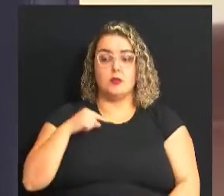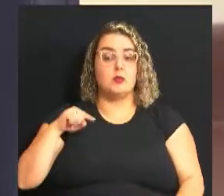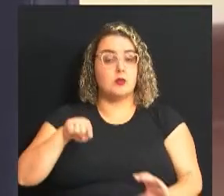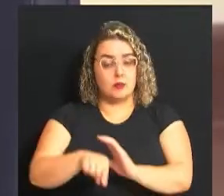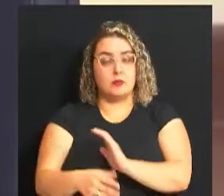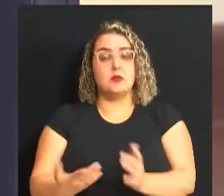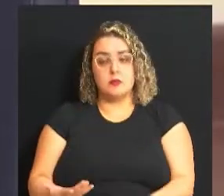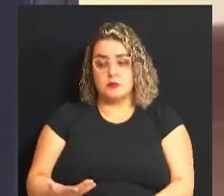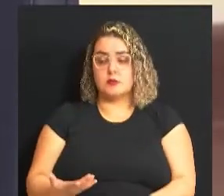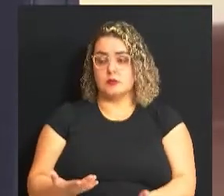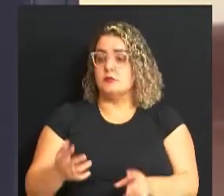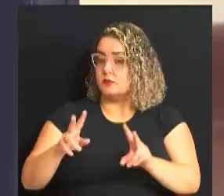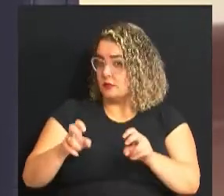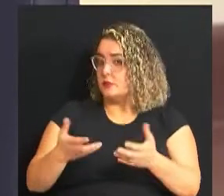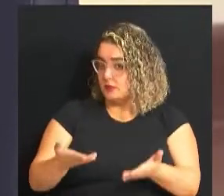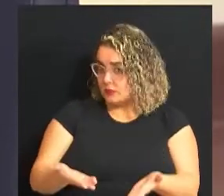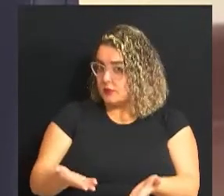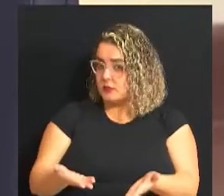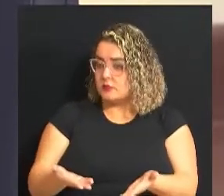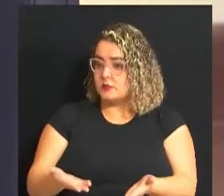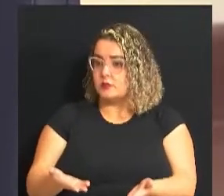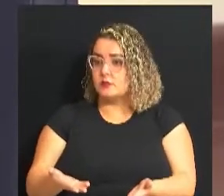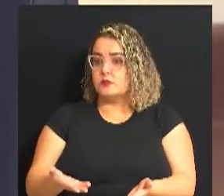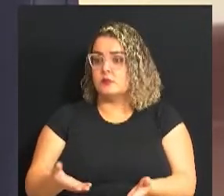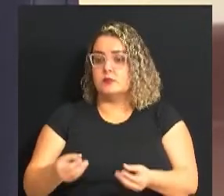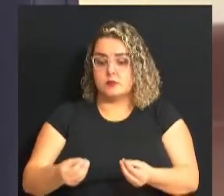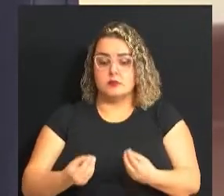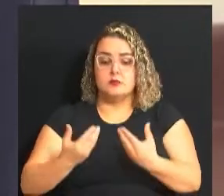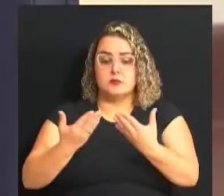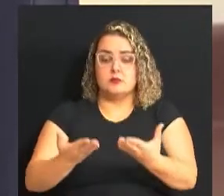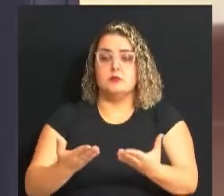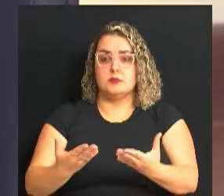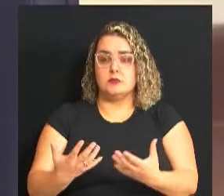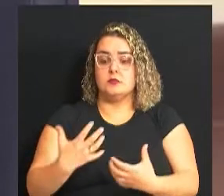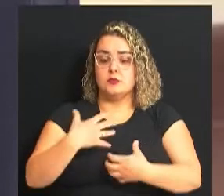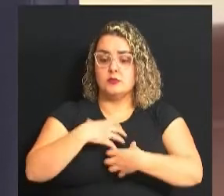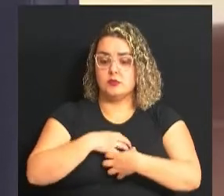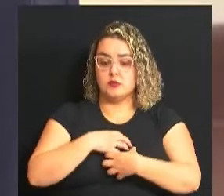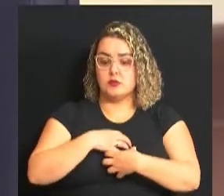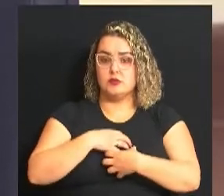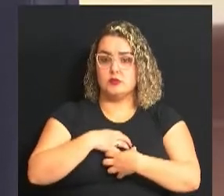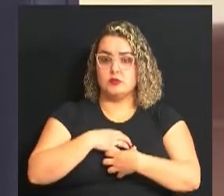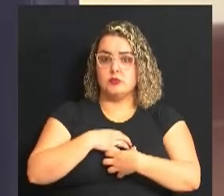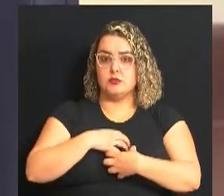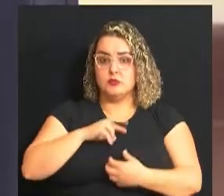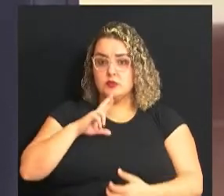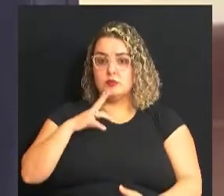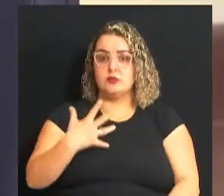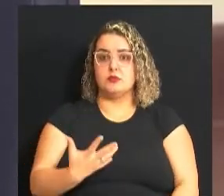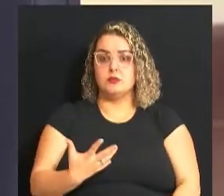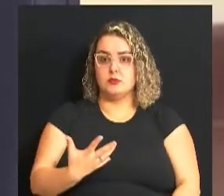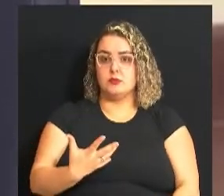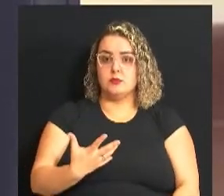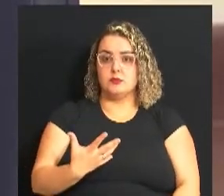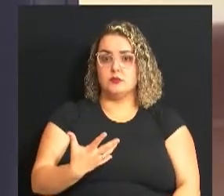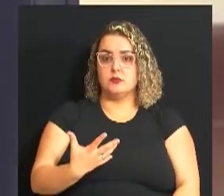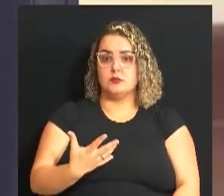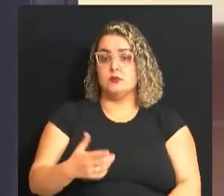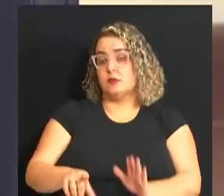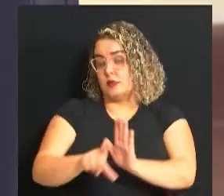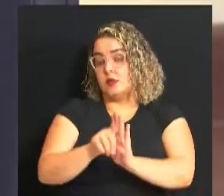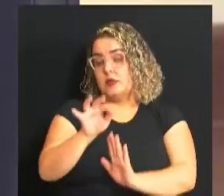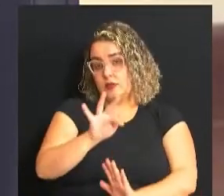nessa questão, e está sendo posto aqui formas da gente resolver essas questões que a lei federal